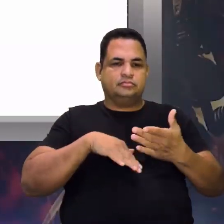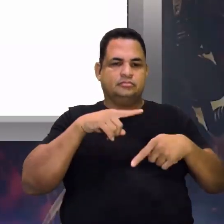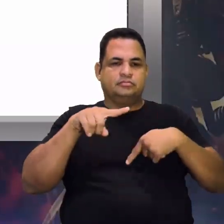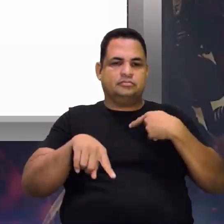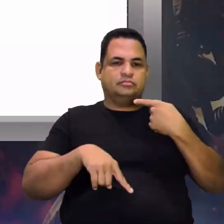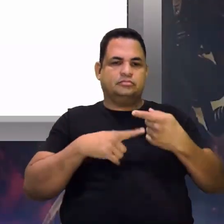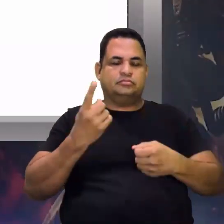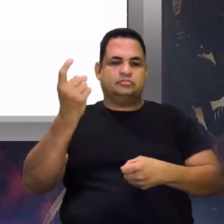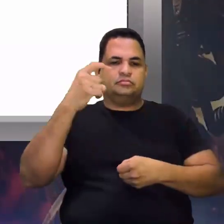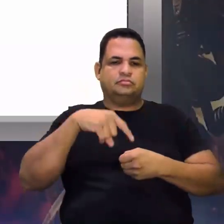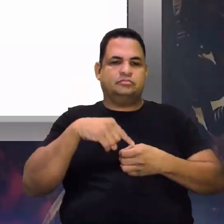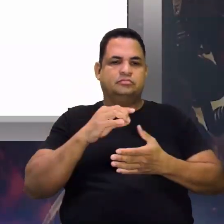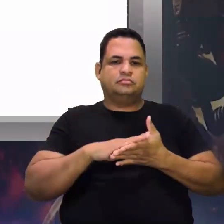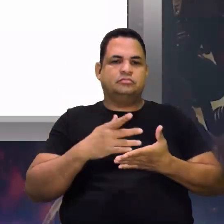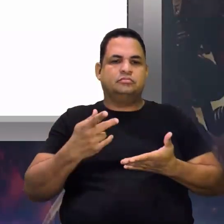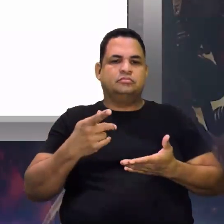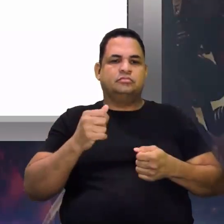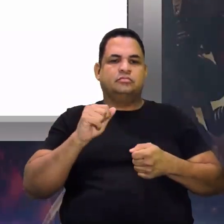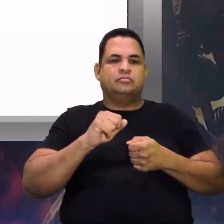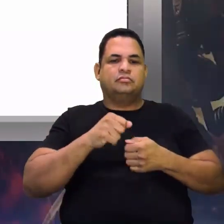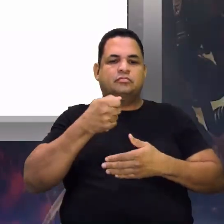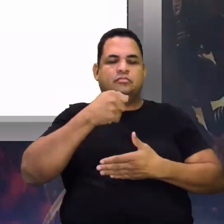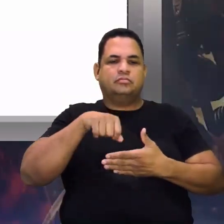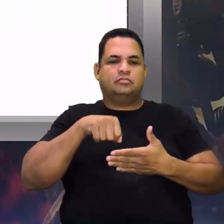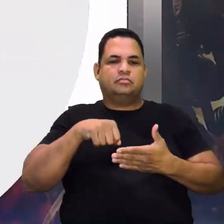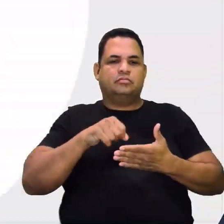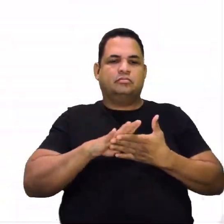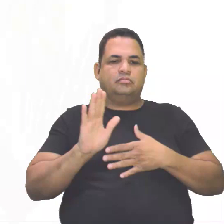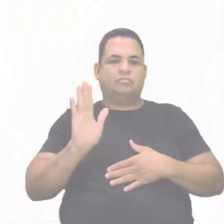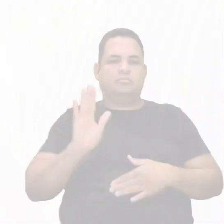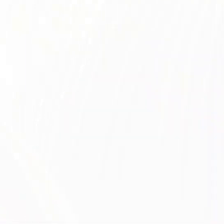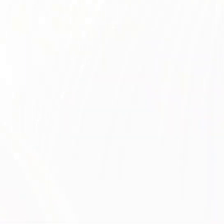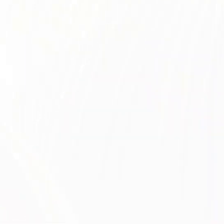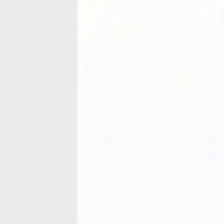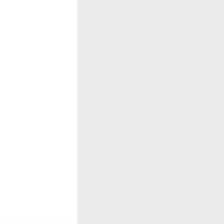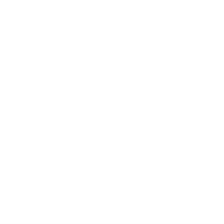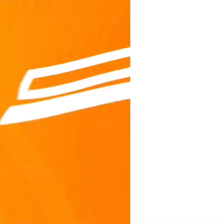eu retorno para as correções. Tchau, tchau.